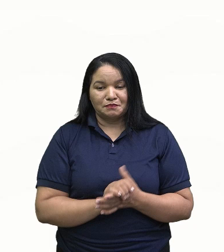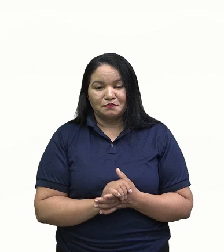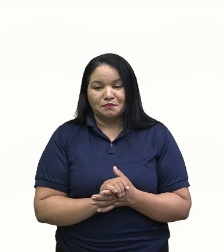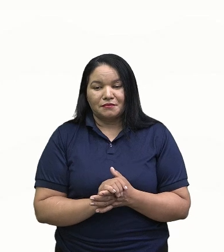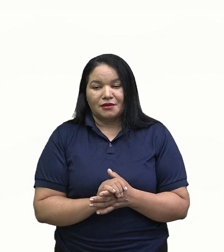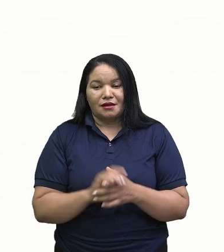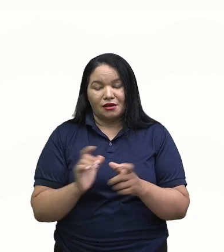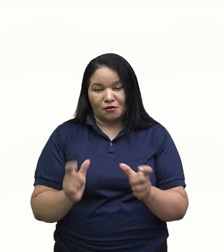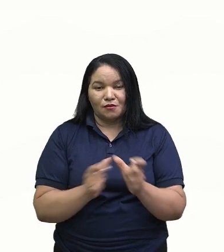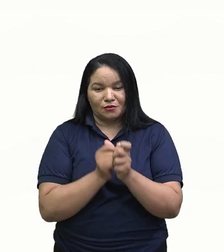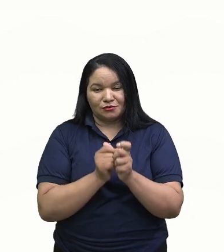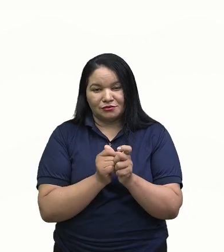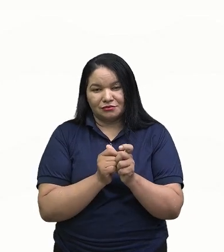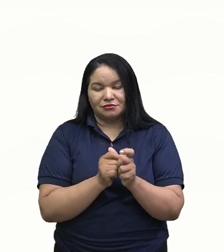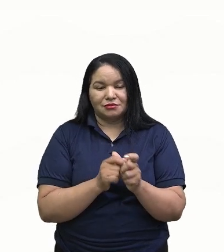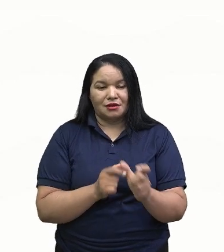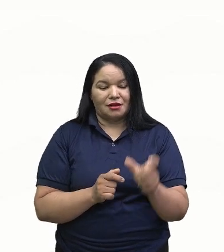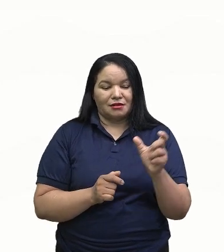Eu sempre vou ter dois